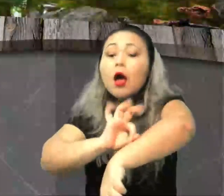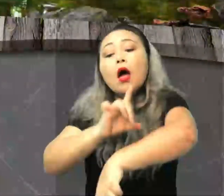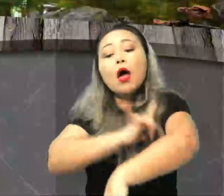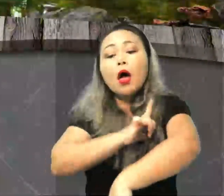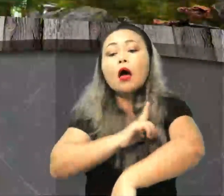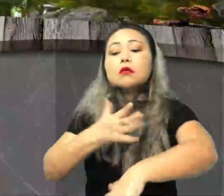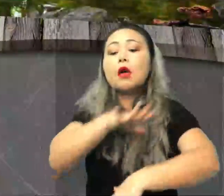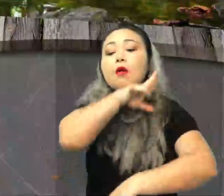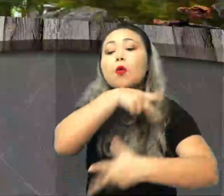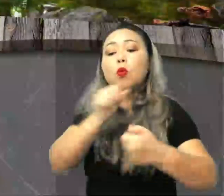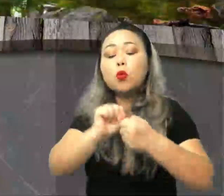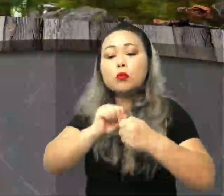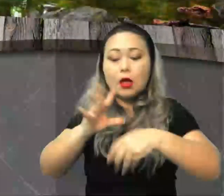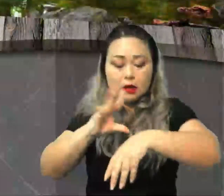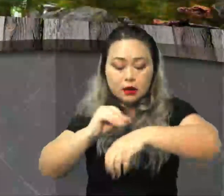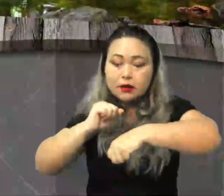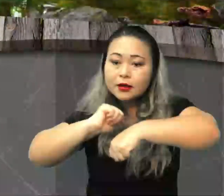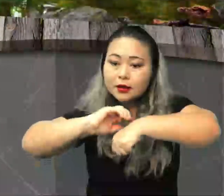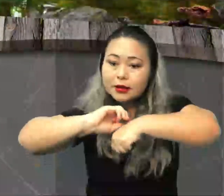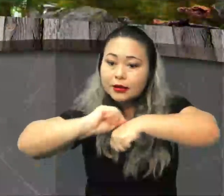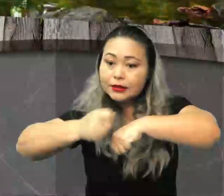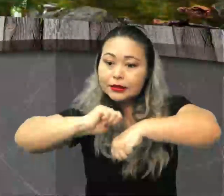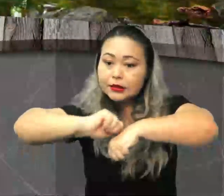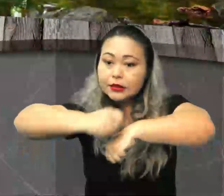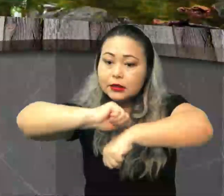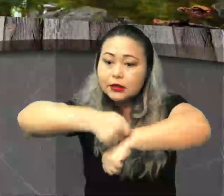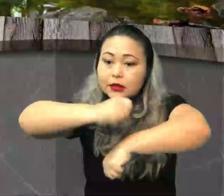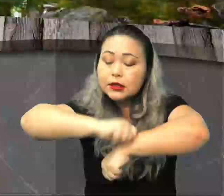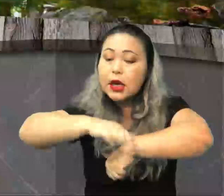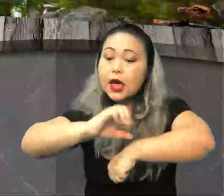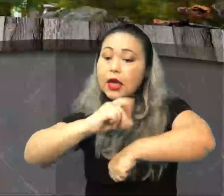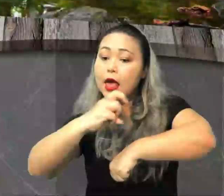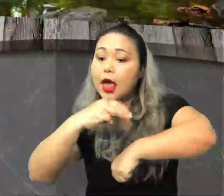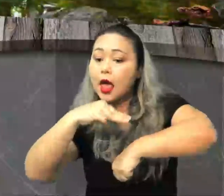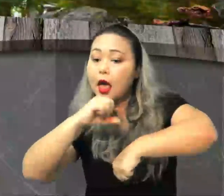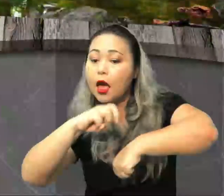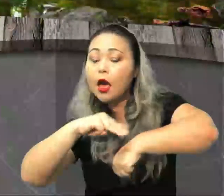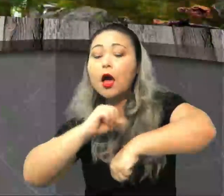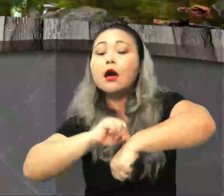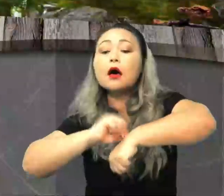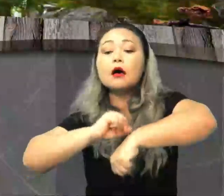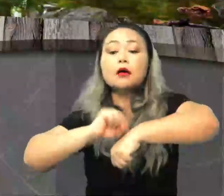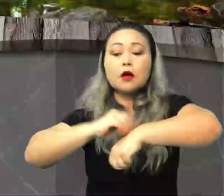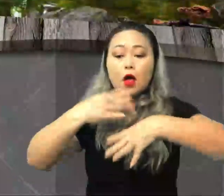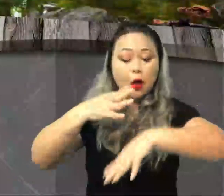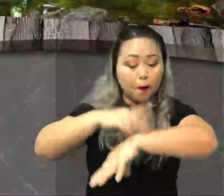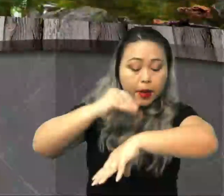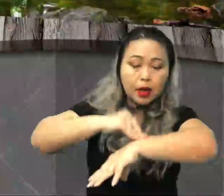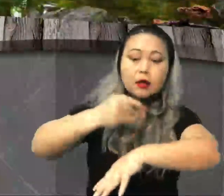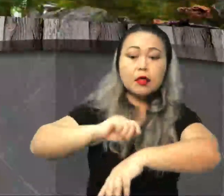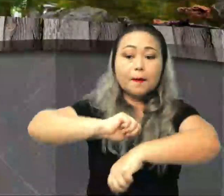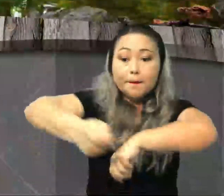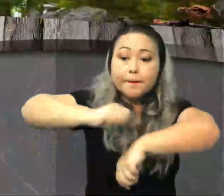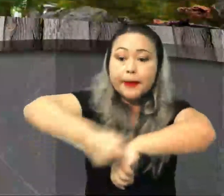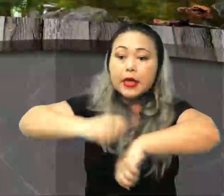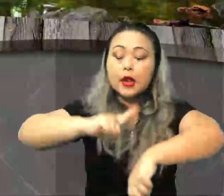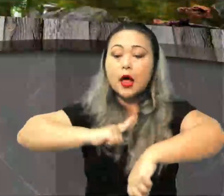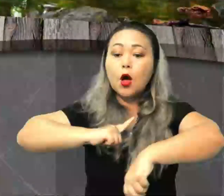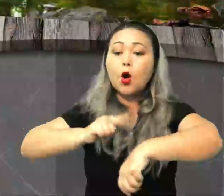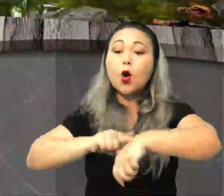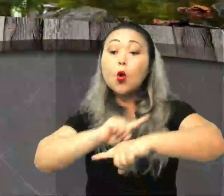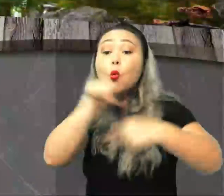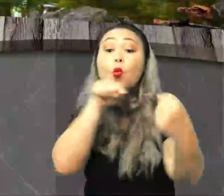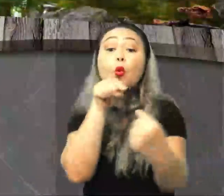vai encontrar animais com escamas, tá? Essas escamas estão ali, os pelos estão ali, as penas estão ali por